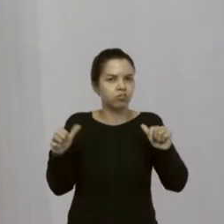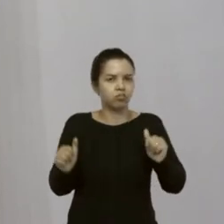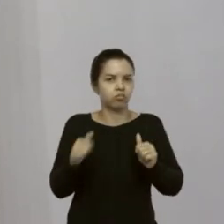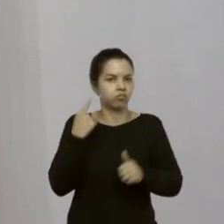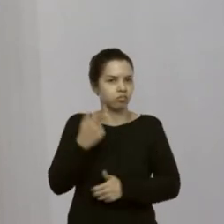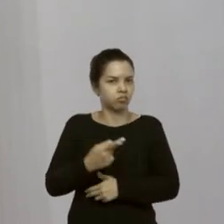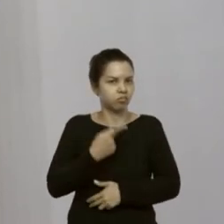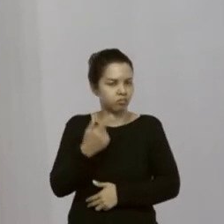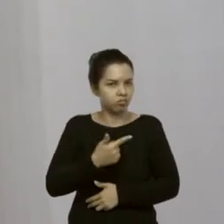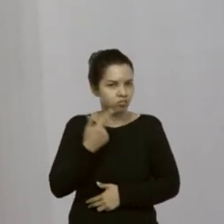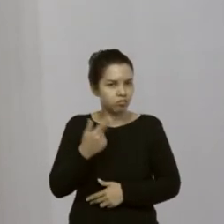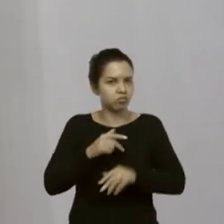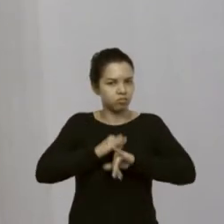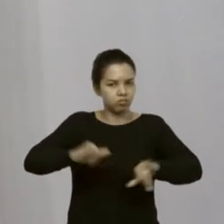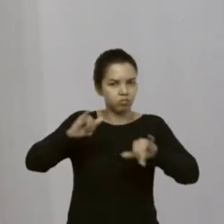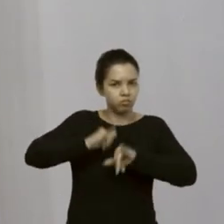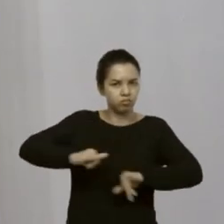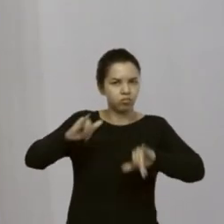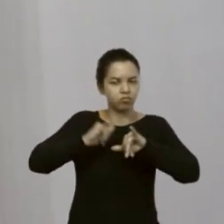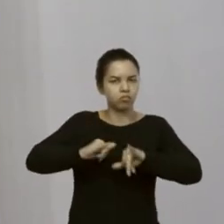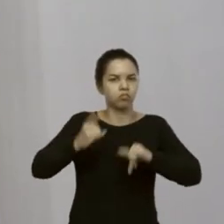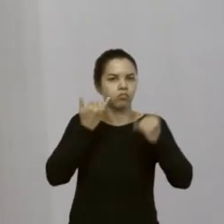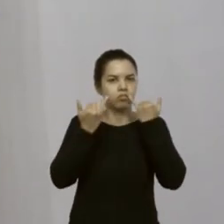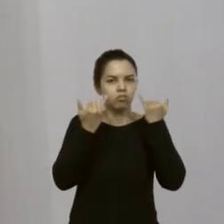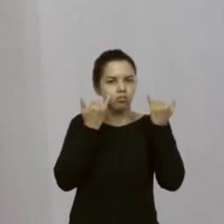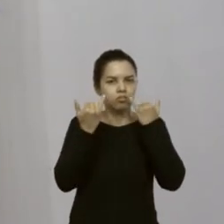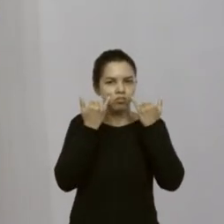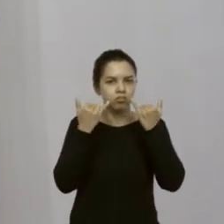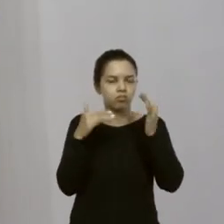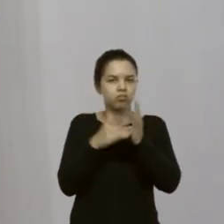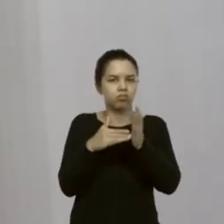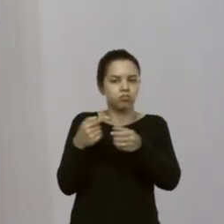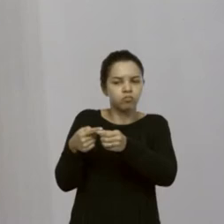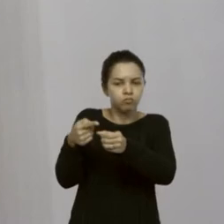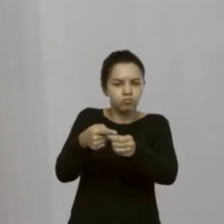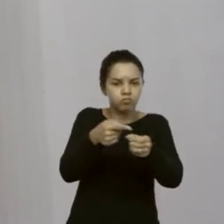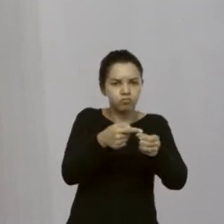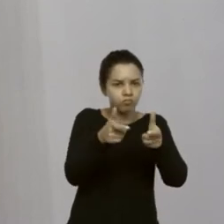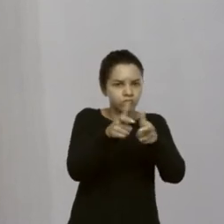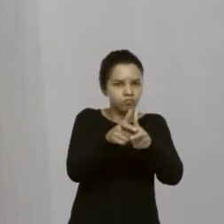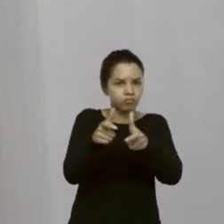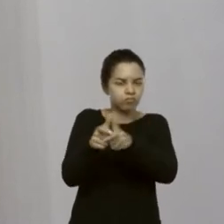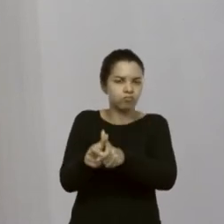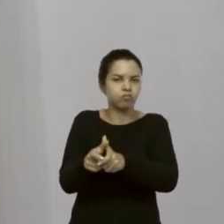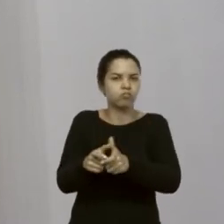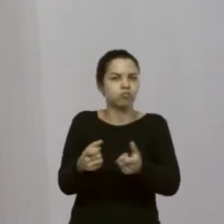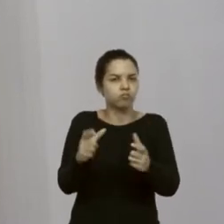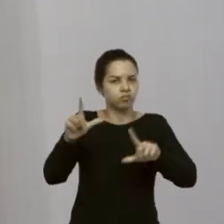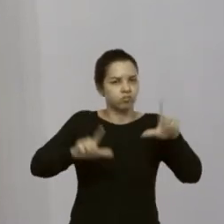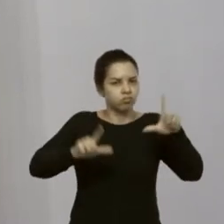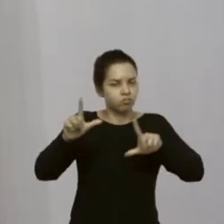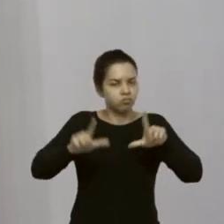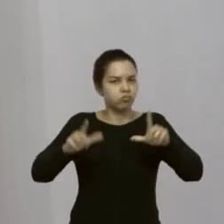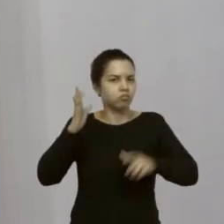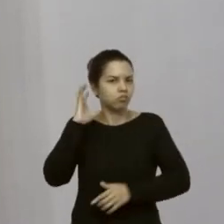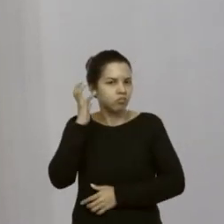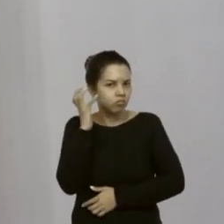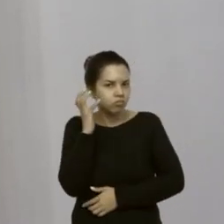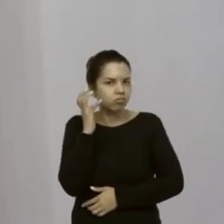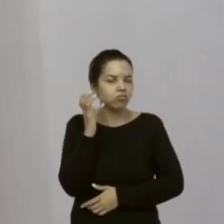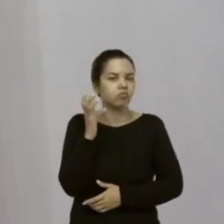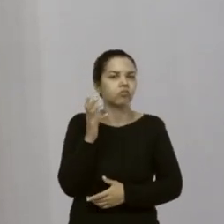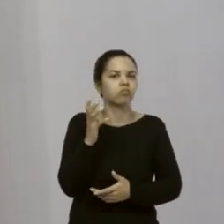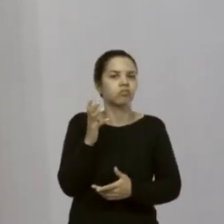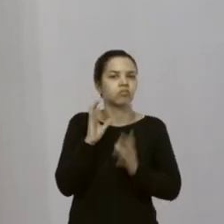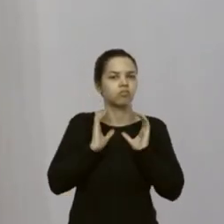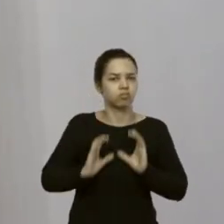até ao menor município catarinense. Graças à força do rádio e da televisão, o cidadão catarinense tem o conhecimento